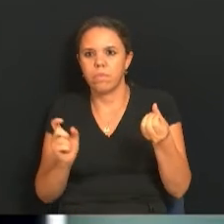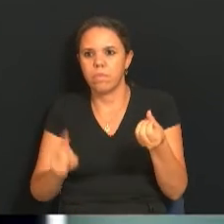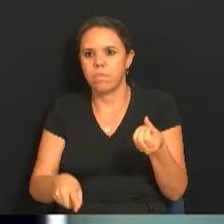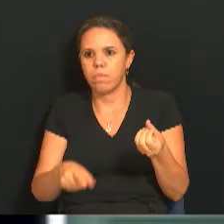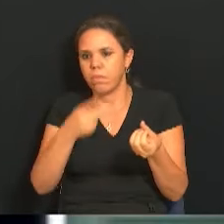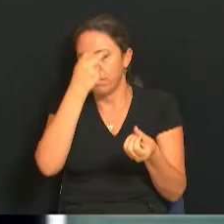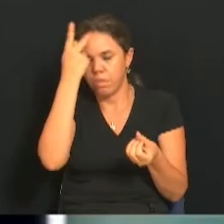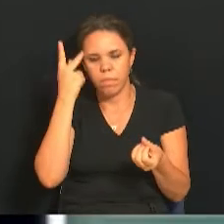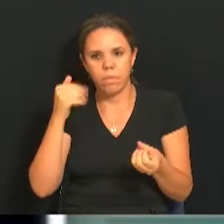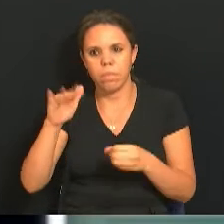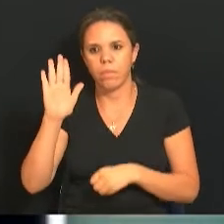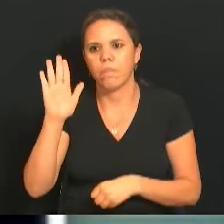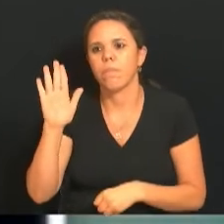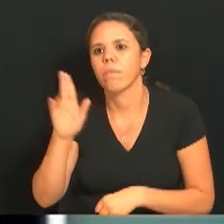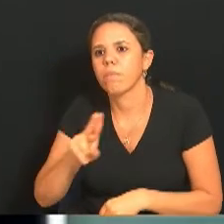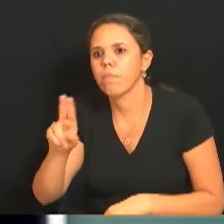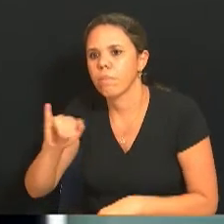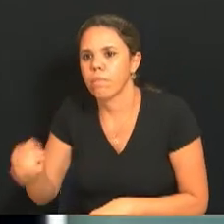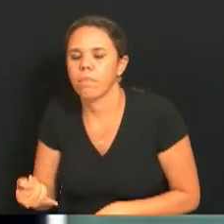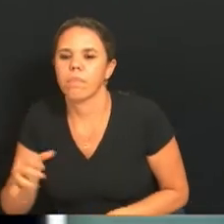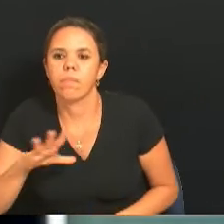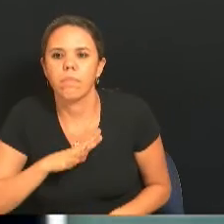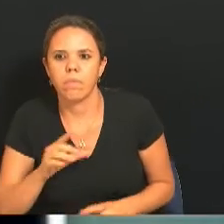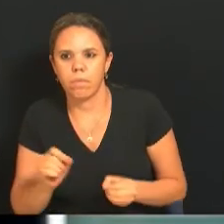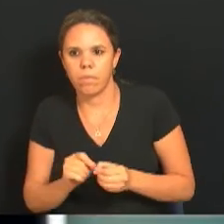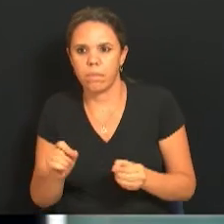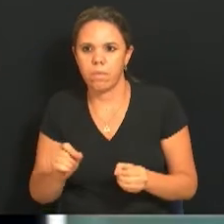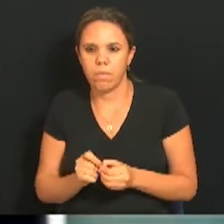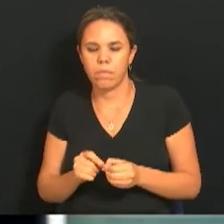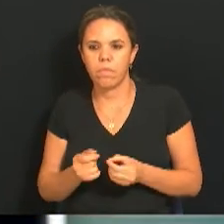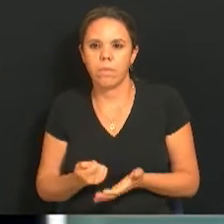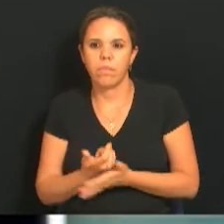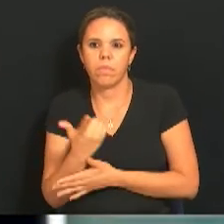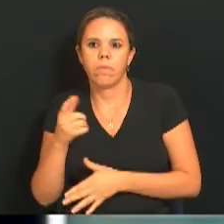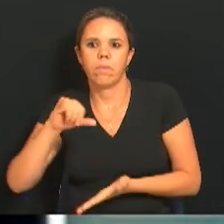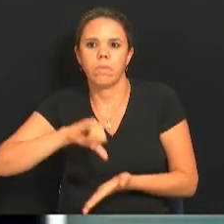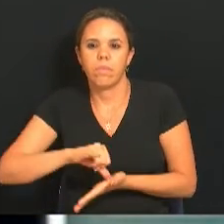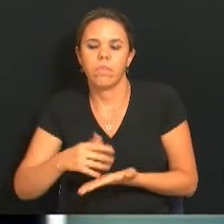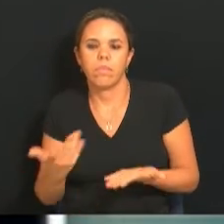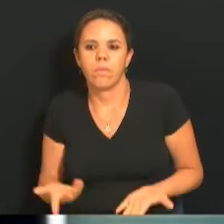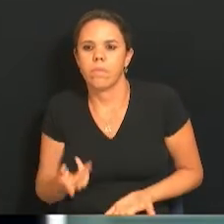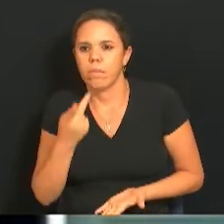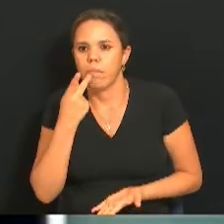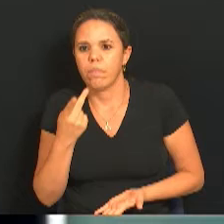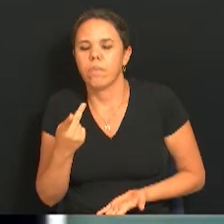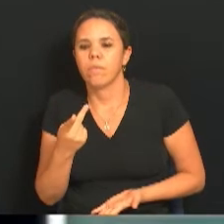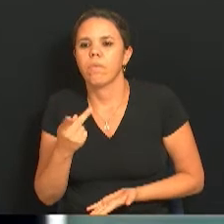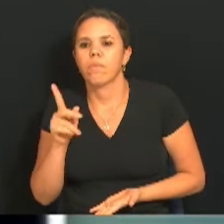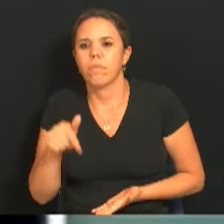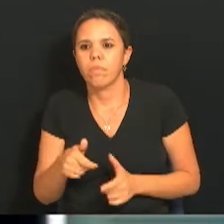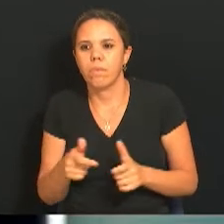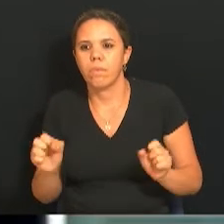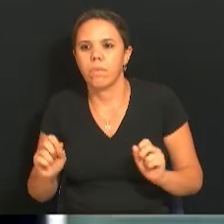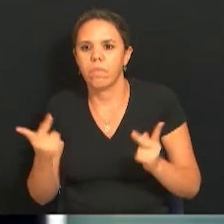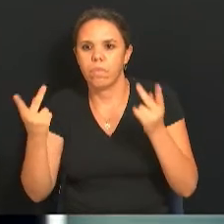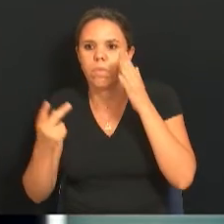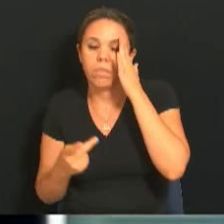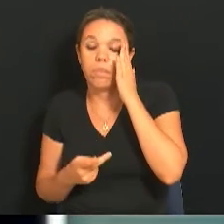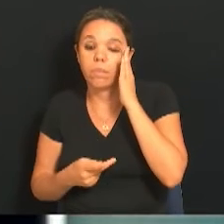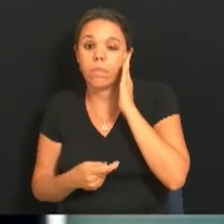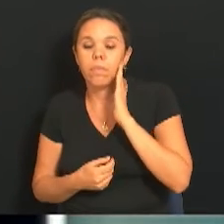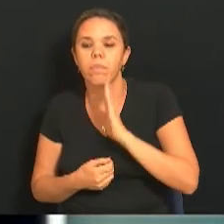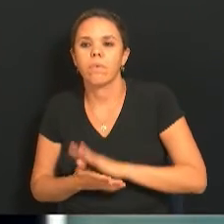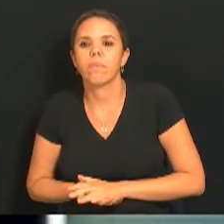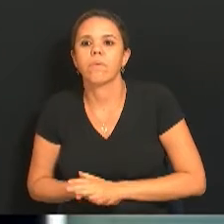para mais que utilizam o centro, que fazem compras no centro. Então, como foi bem dito pelo Donizete, é um grande shopping, há